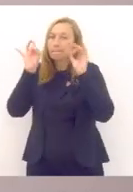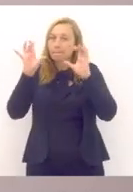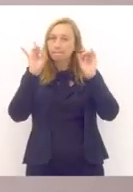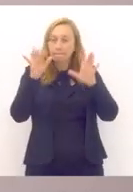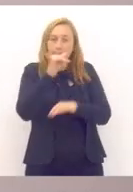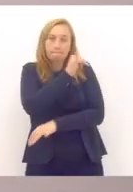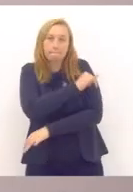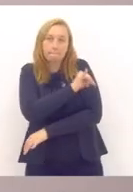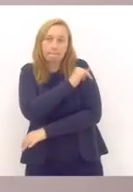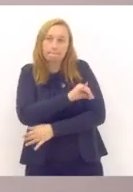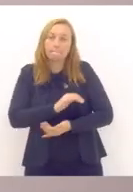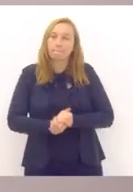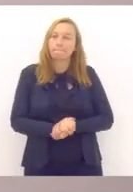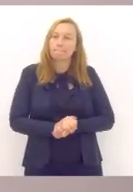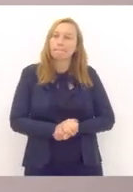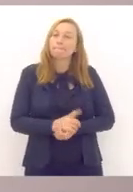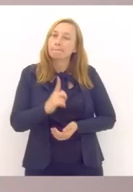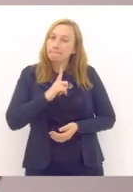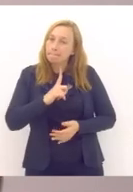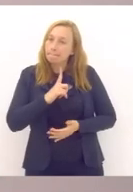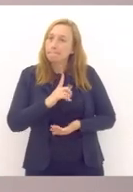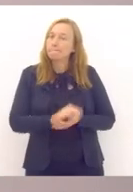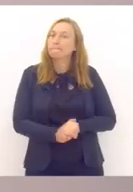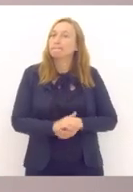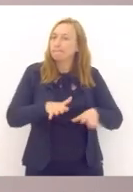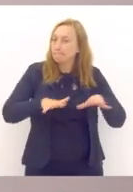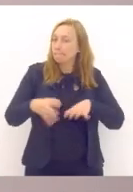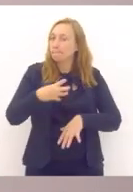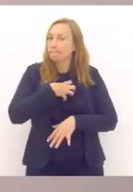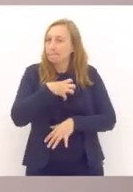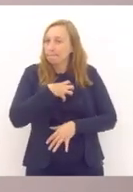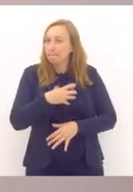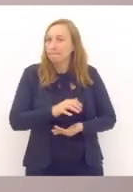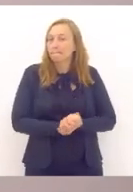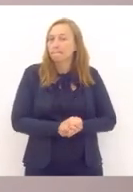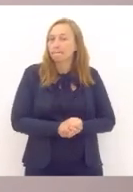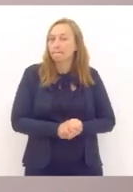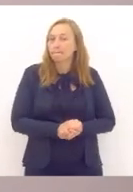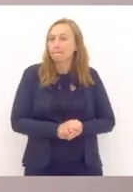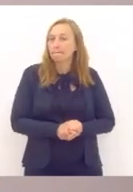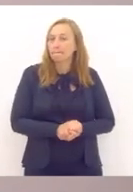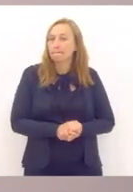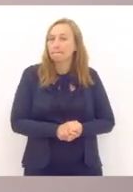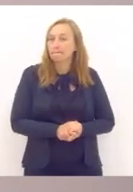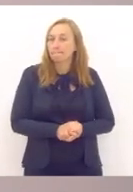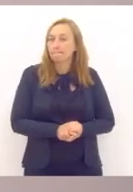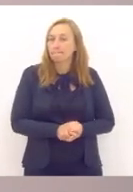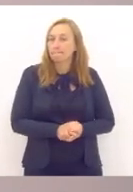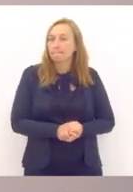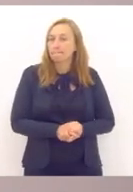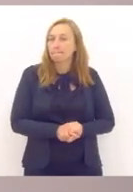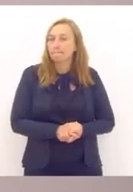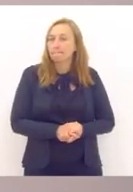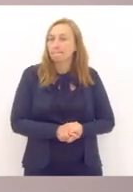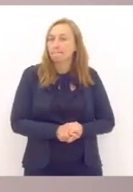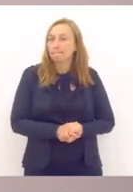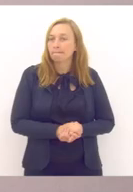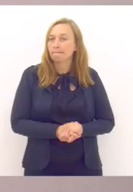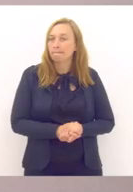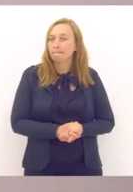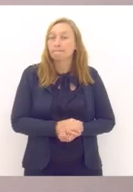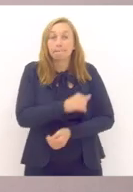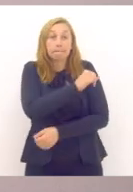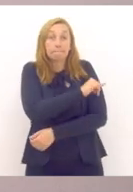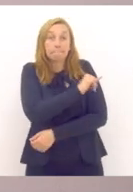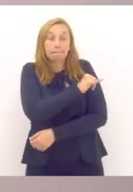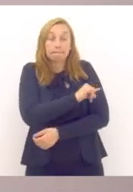Então, assim, já existe um movimento nesse sentido, ou seja, a gente migrar para serviço. E aí, no Rio de Janeiro,